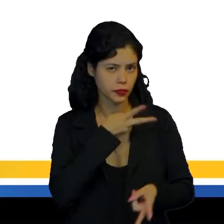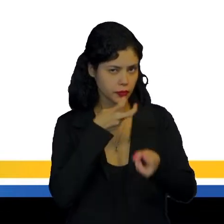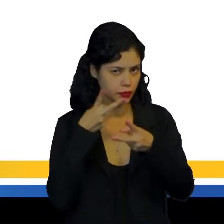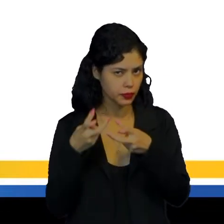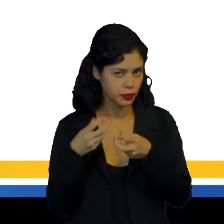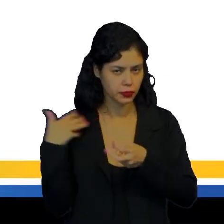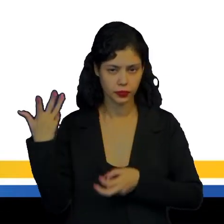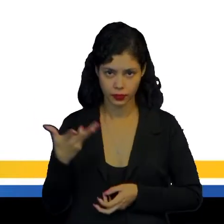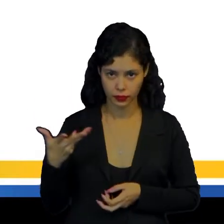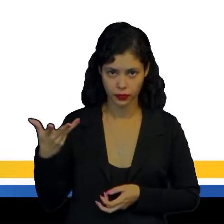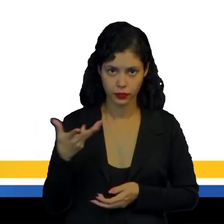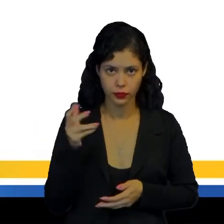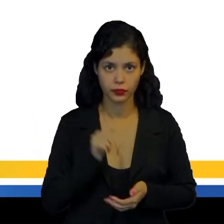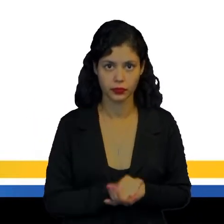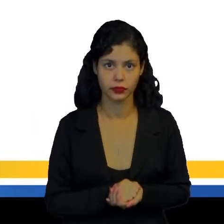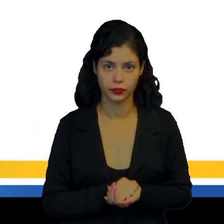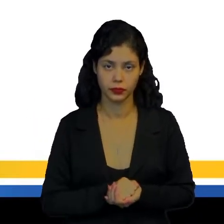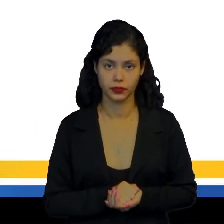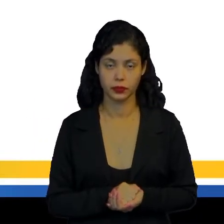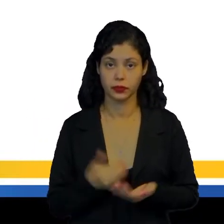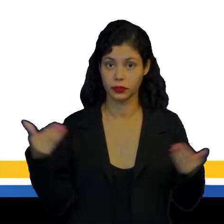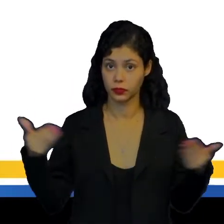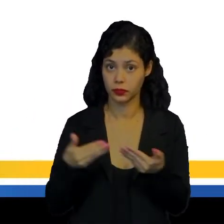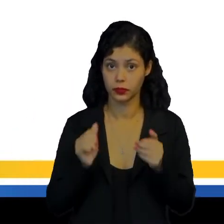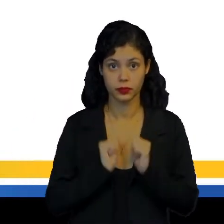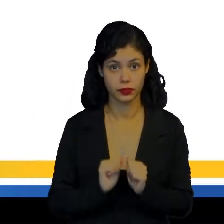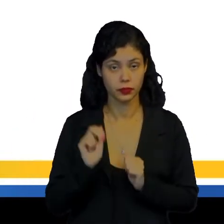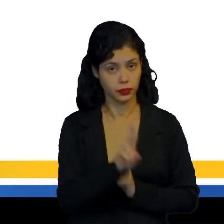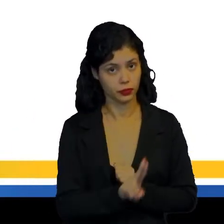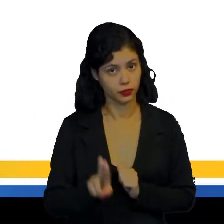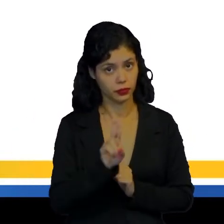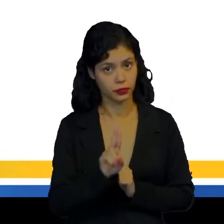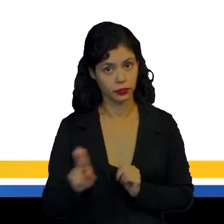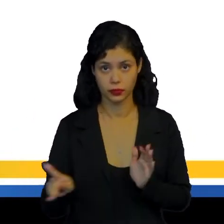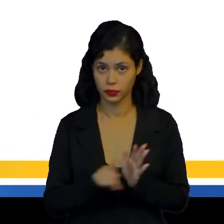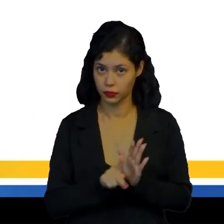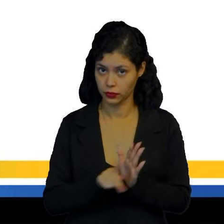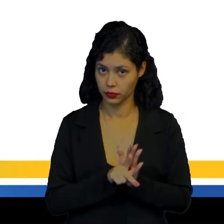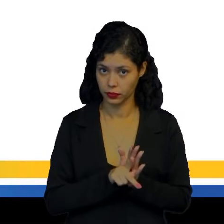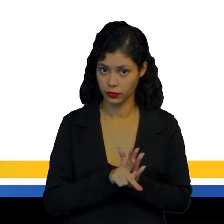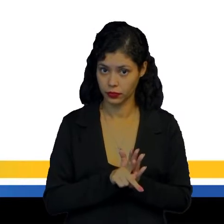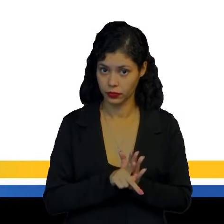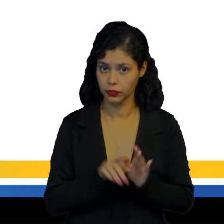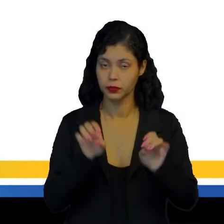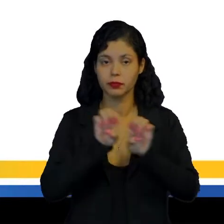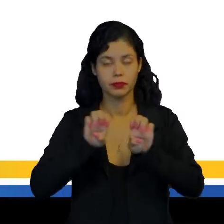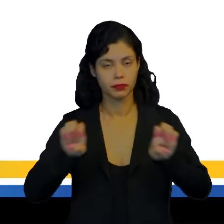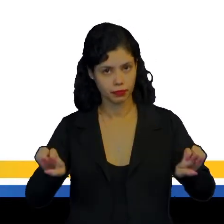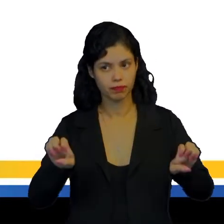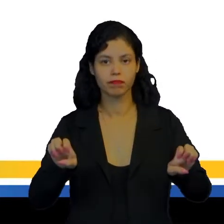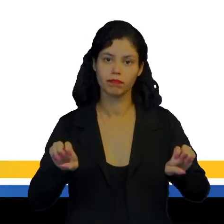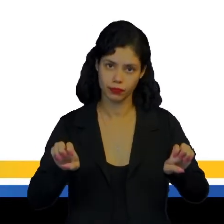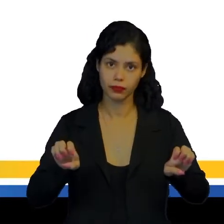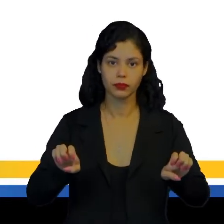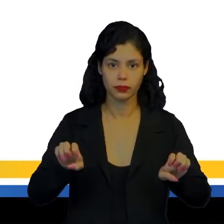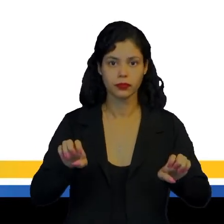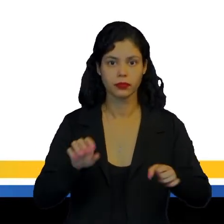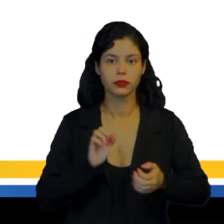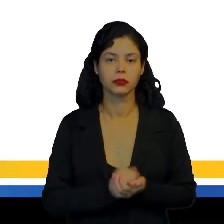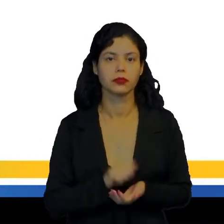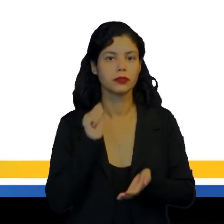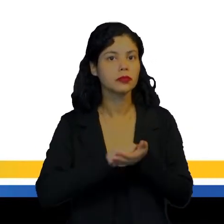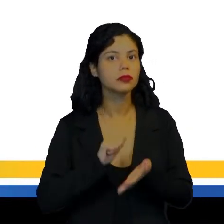as bases são iguais. Agora podemos usar uma propriedade das equações exponencial